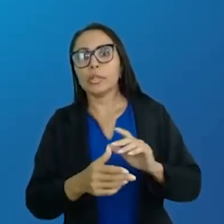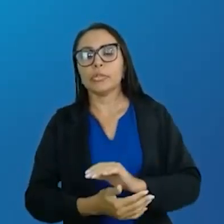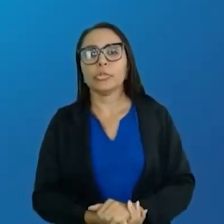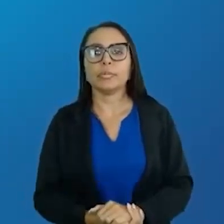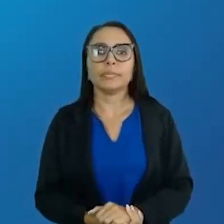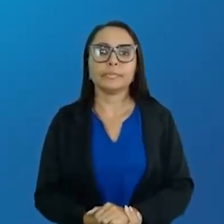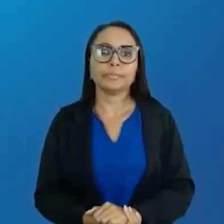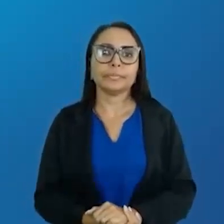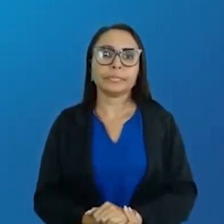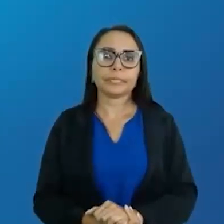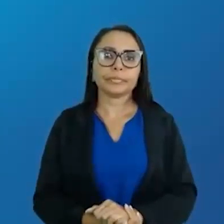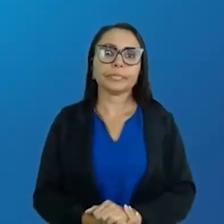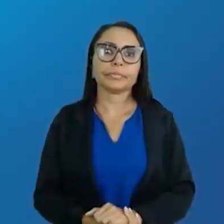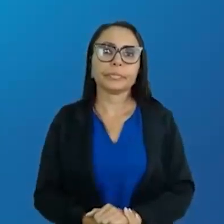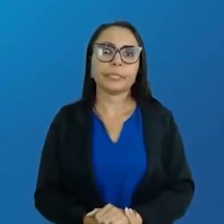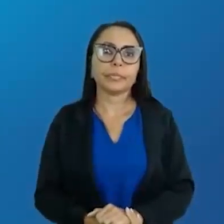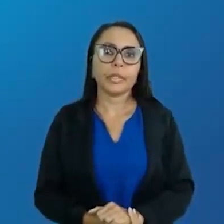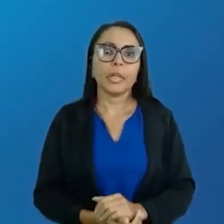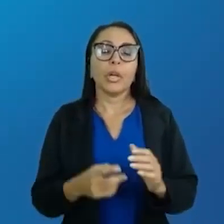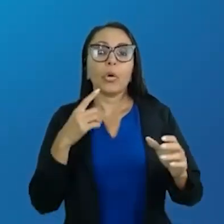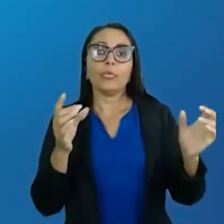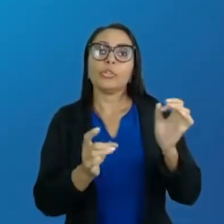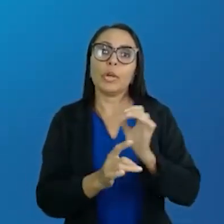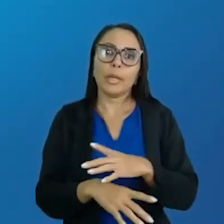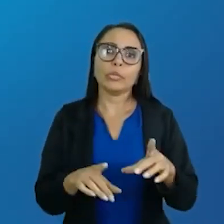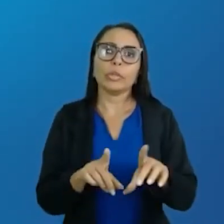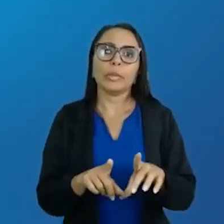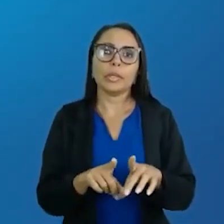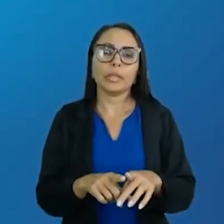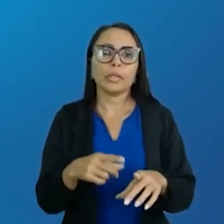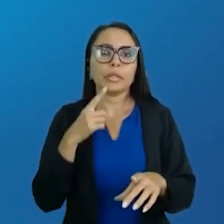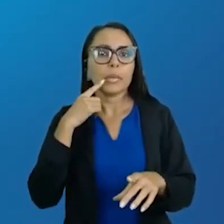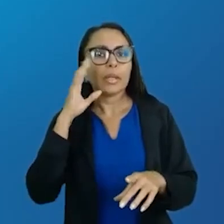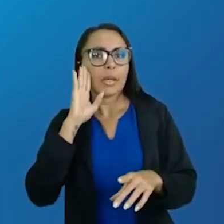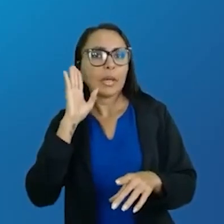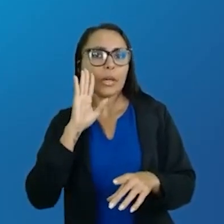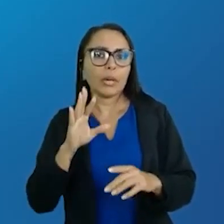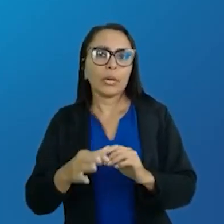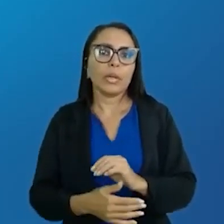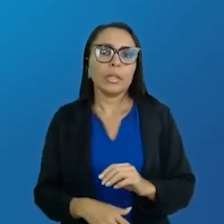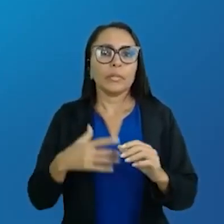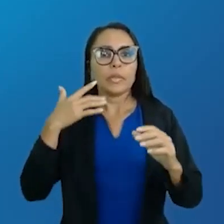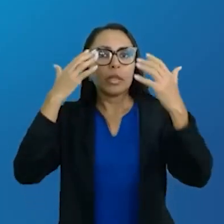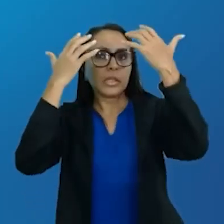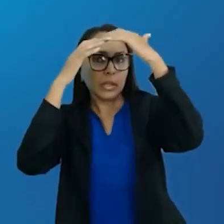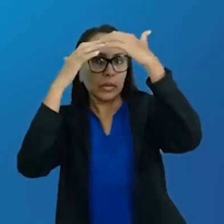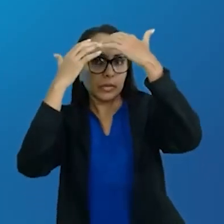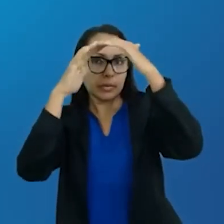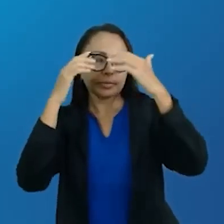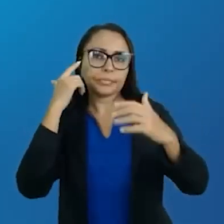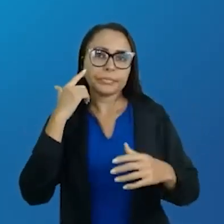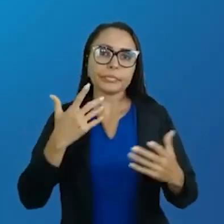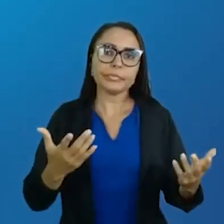si. Seguindo aqui o fechamento. O fechamento também é outro bem legal. Ele estabelece que o nosso cérebro tem inclinação de fechar ou